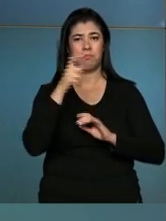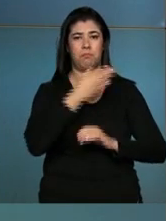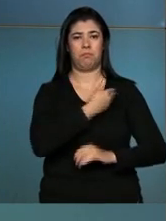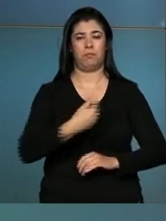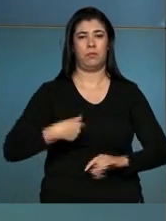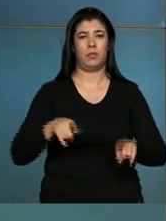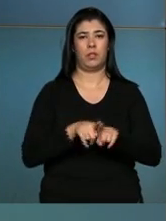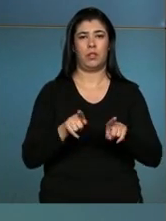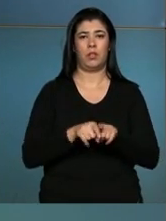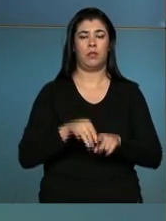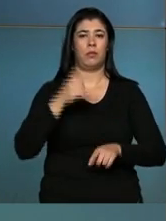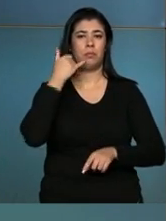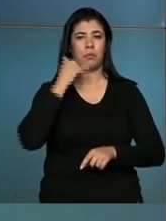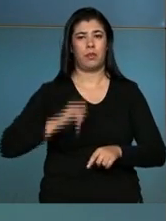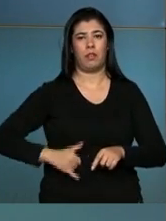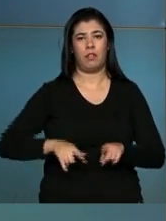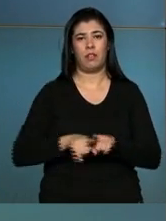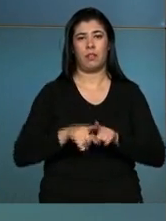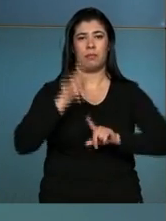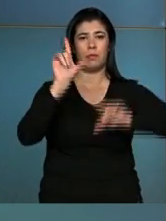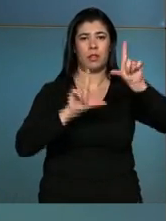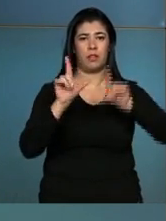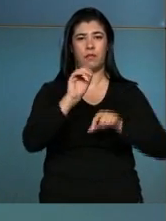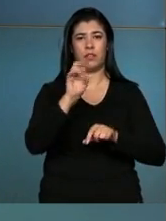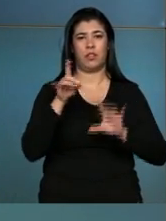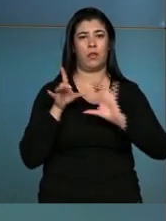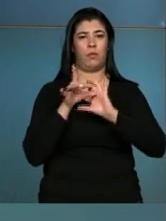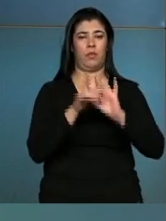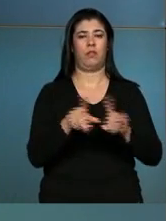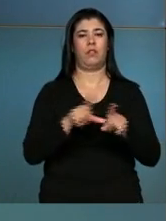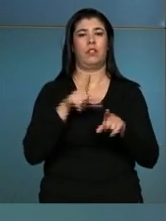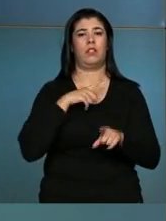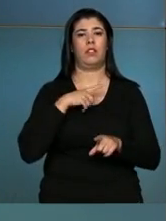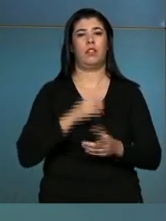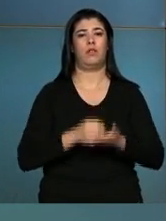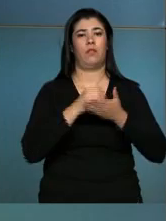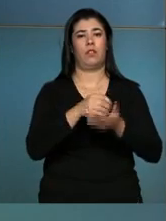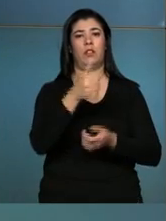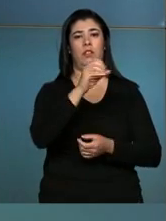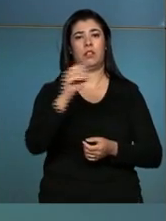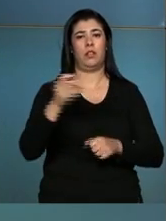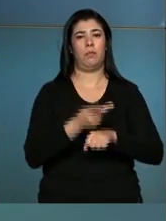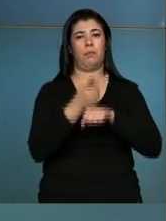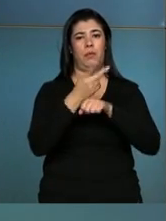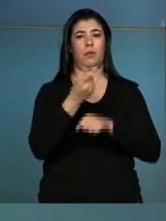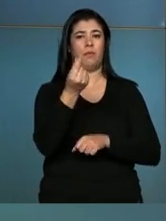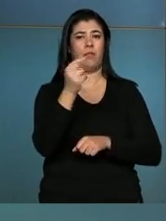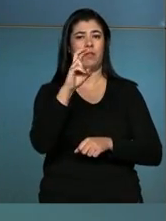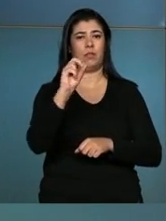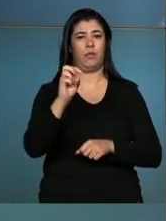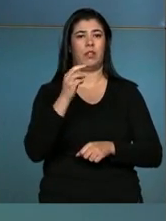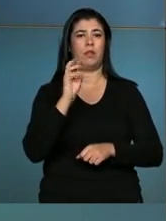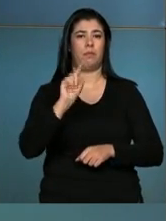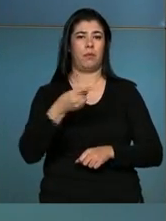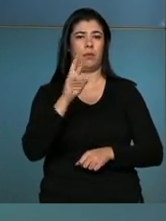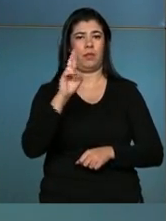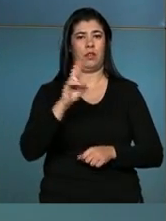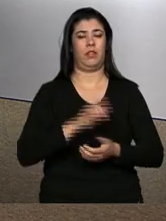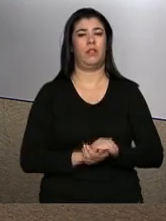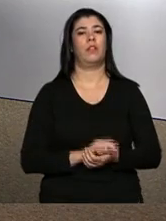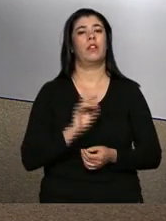para dispositivos móveis e TVs digitais conectadas serão oferecidos 100 prêmios no valor de